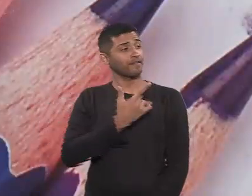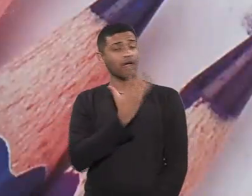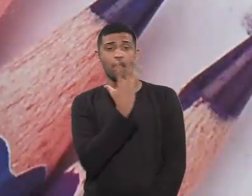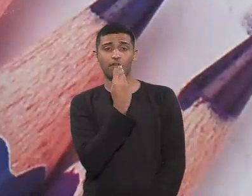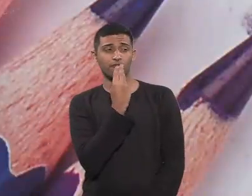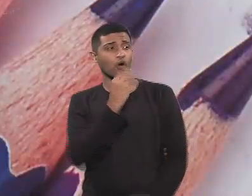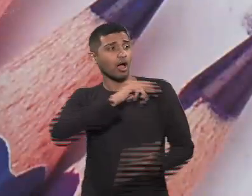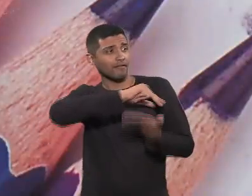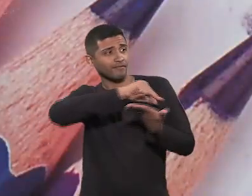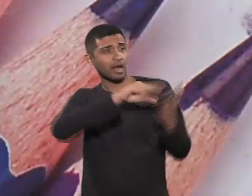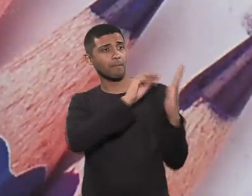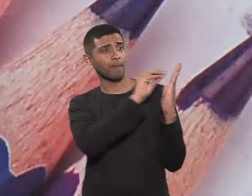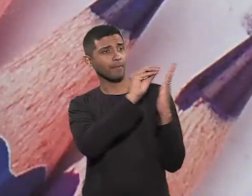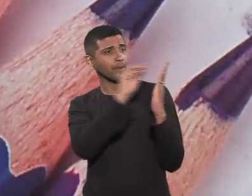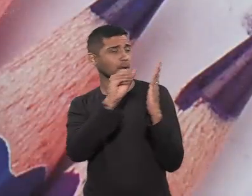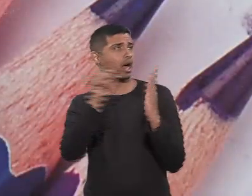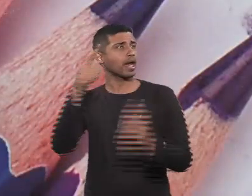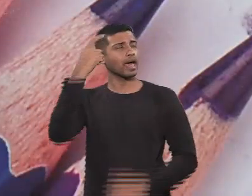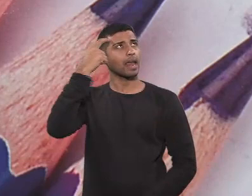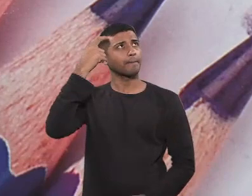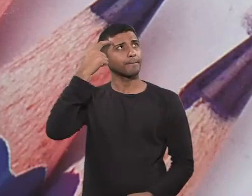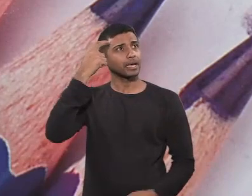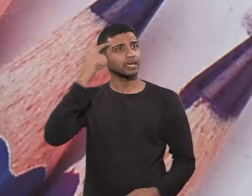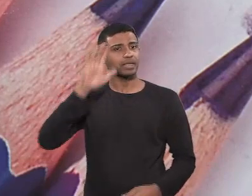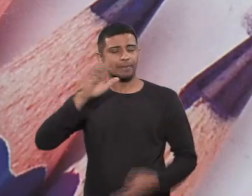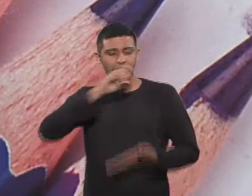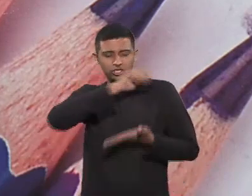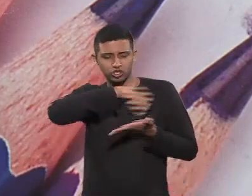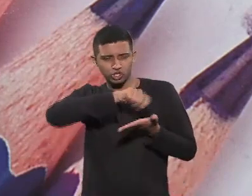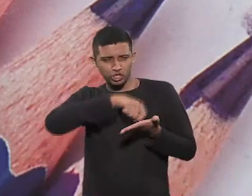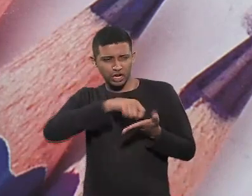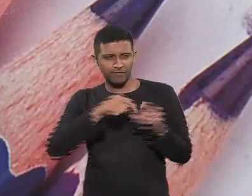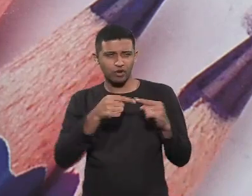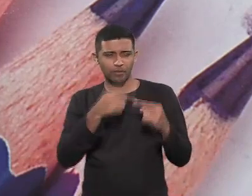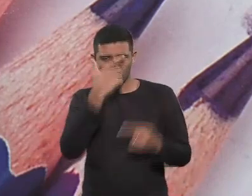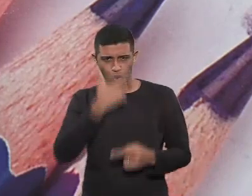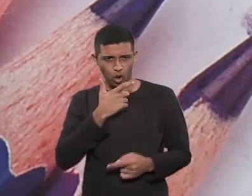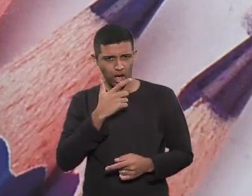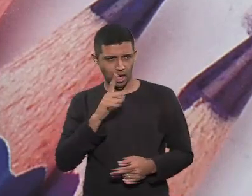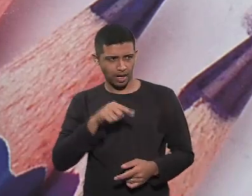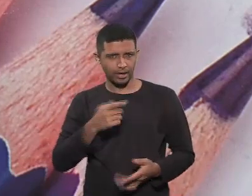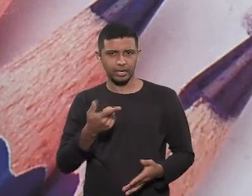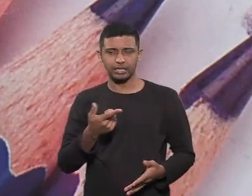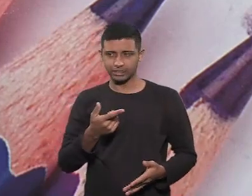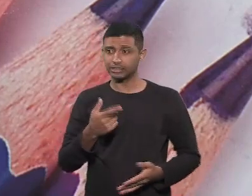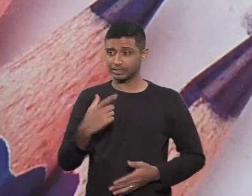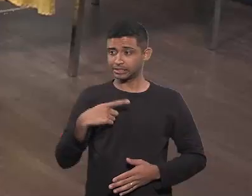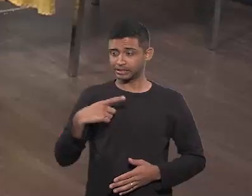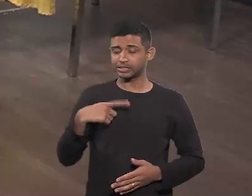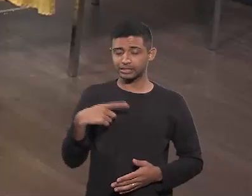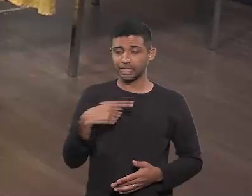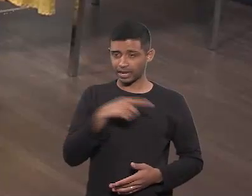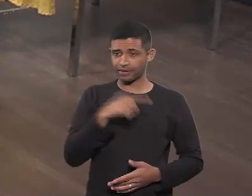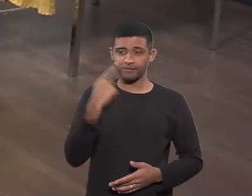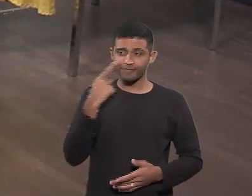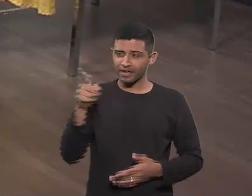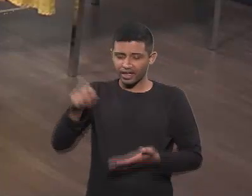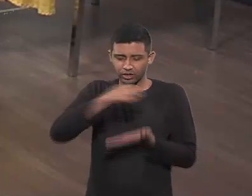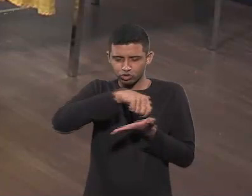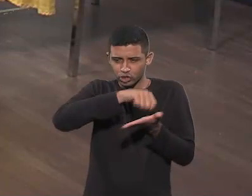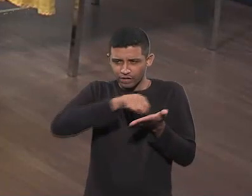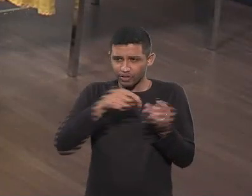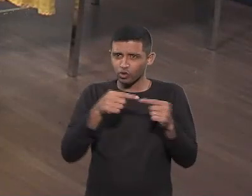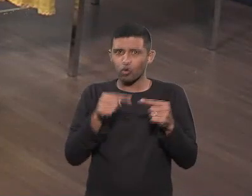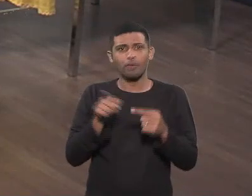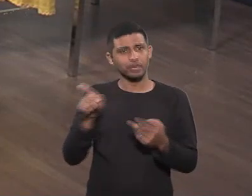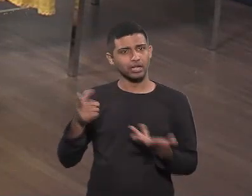assim, né? Figuras que ela está pensando, e quando ela está escrevendo é a carinha dela, é isso? Quando ela está escrevendo, tem ela. Tem, né, a